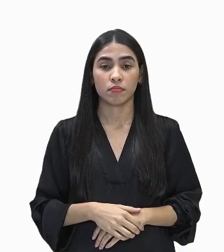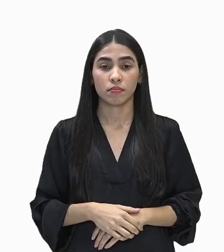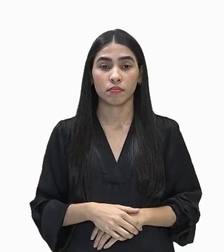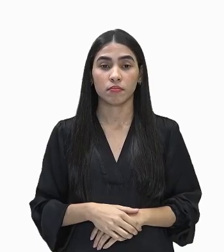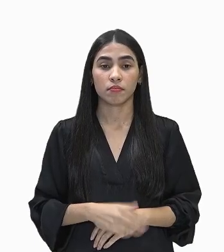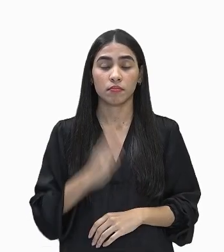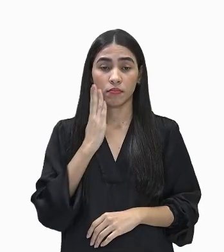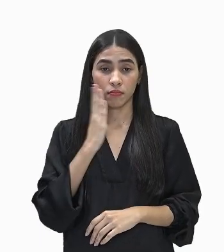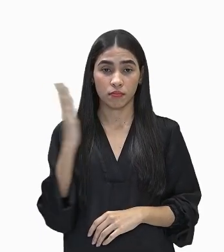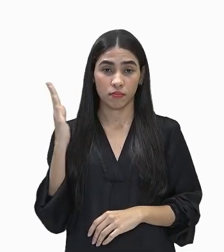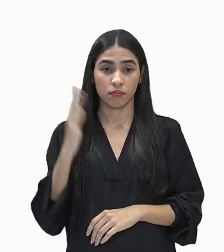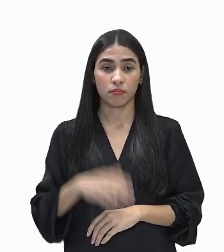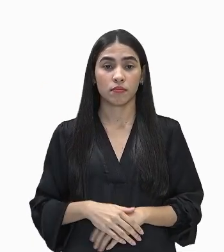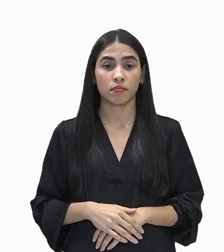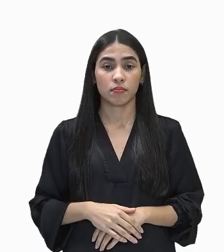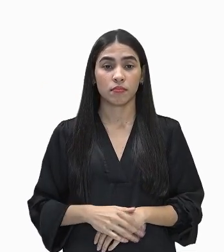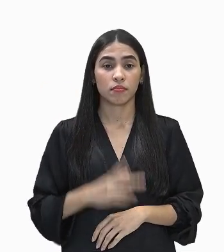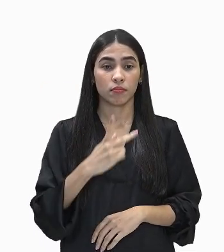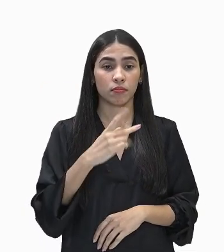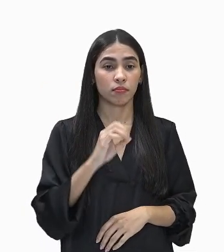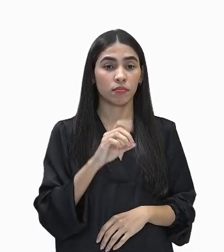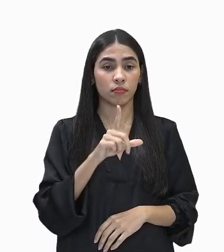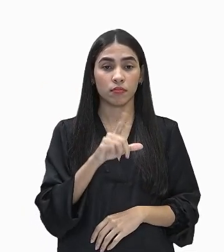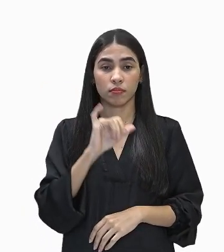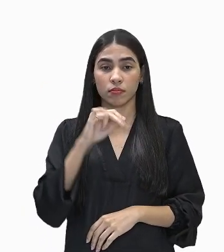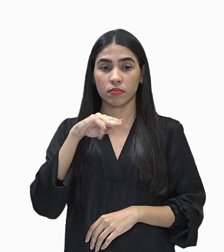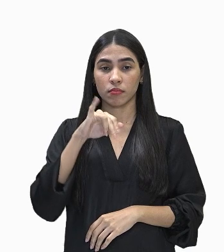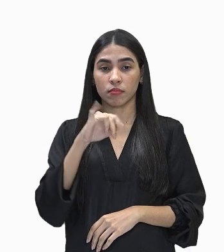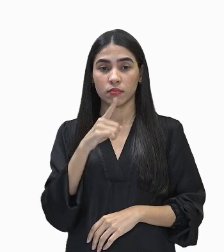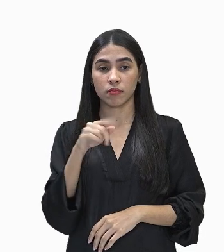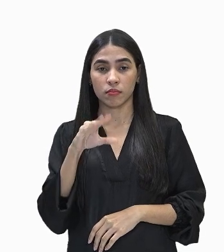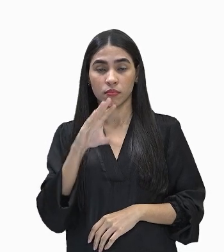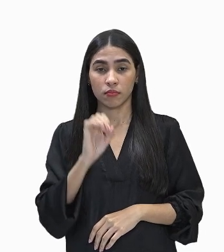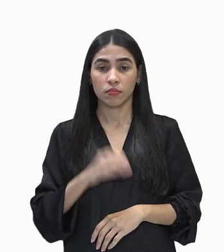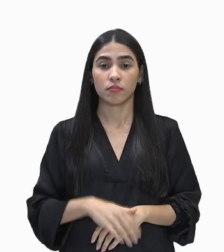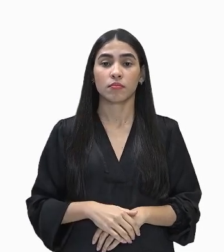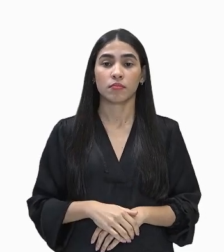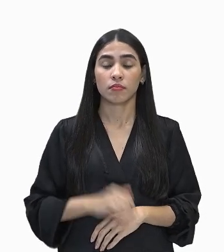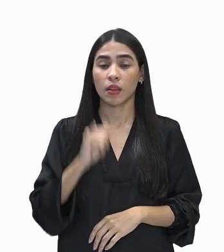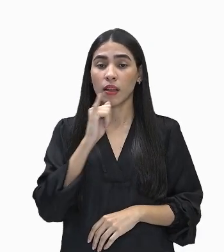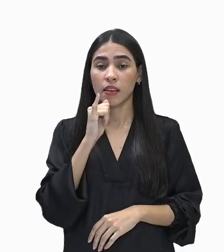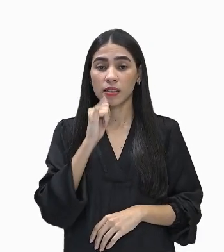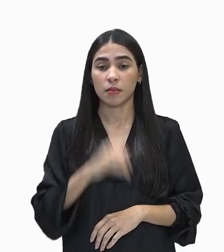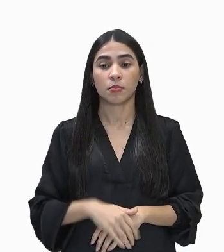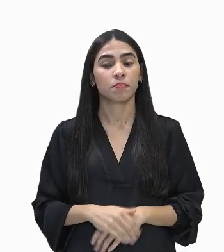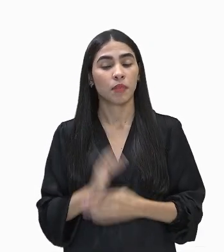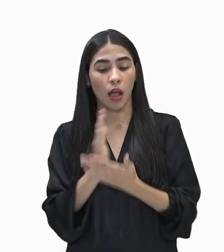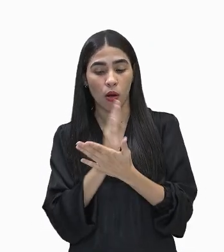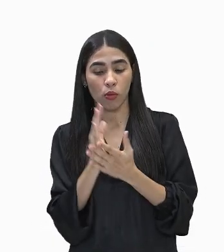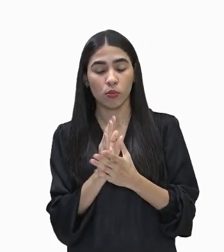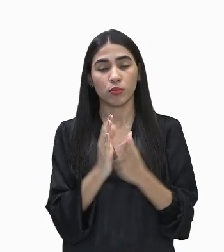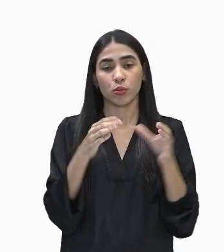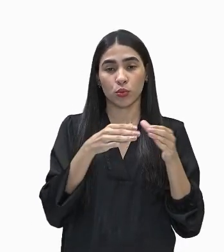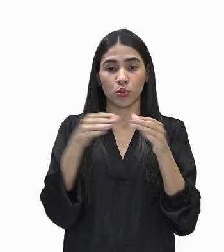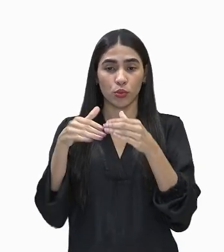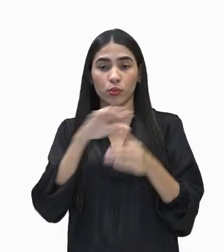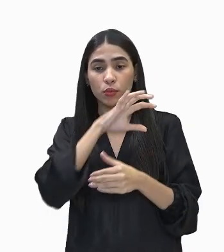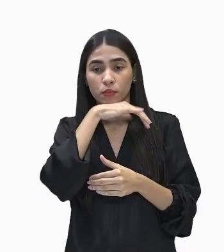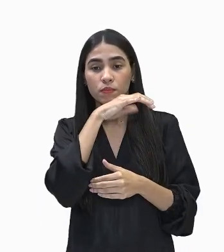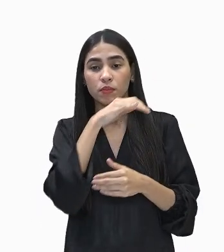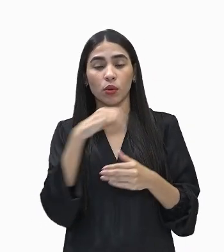importância desses indivíduos, temos a polinização, cuja algumas espécies